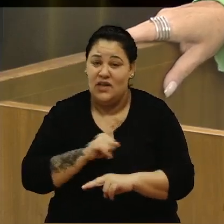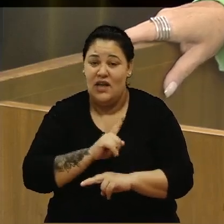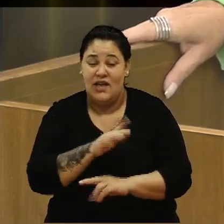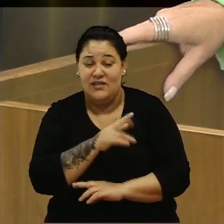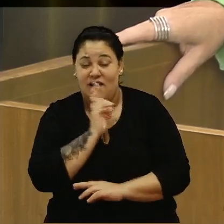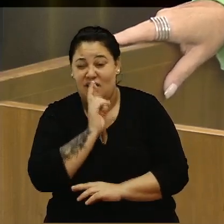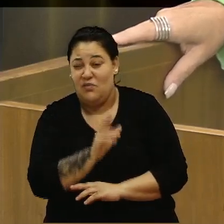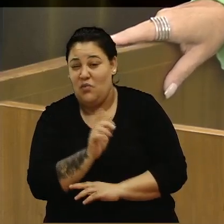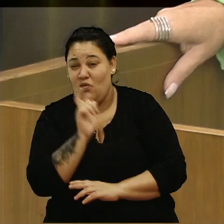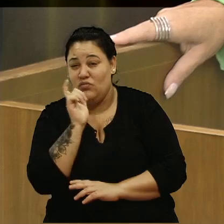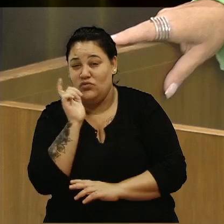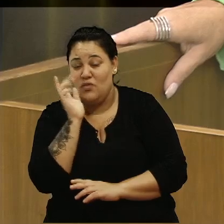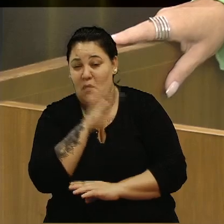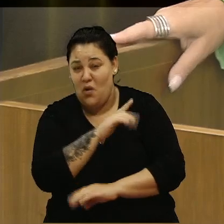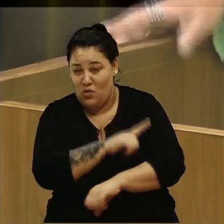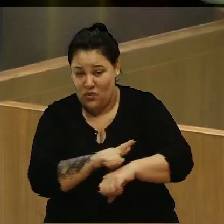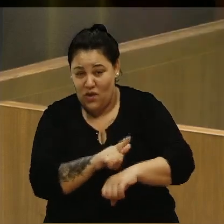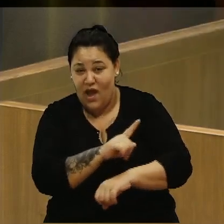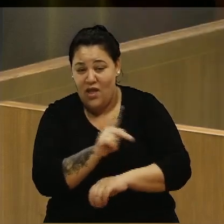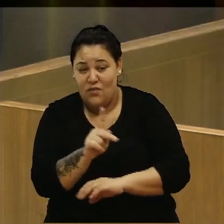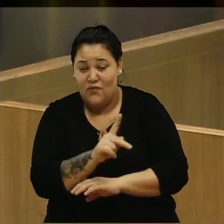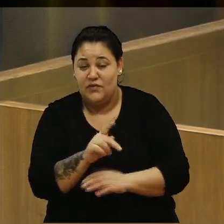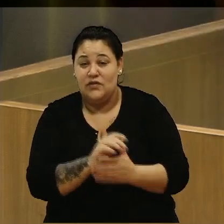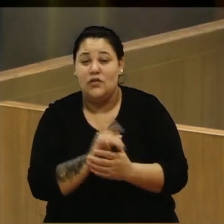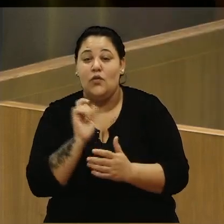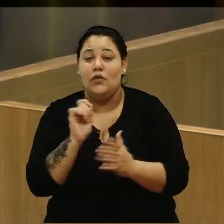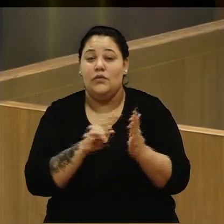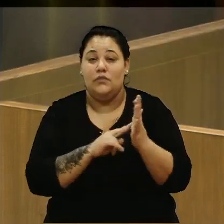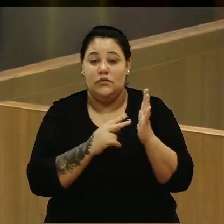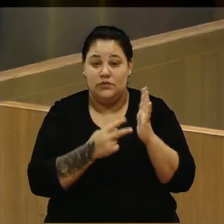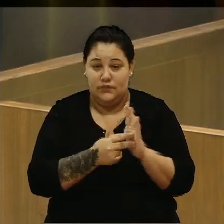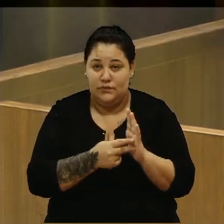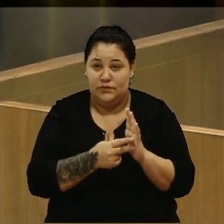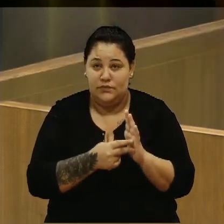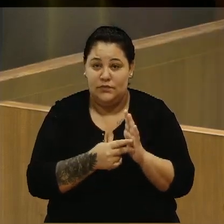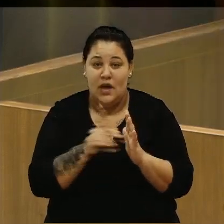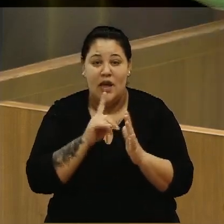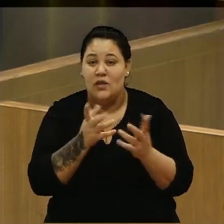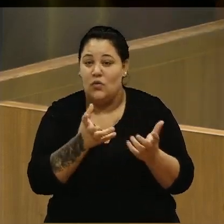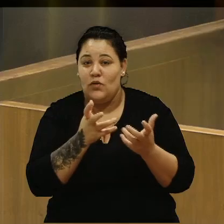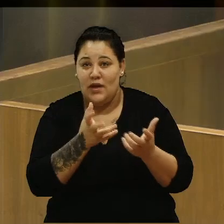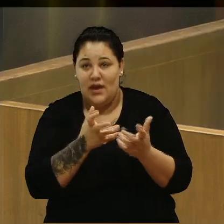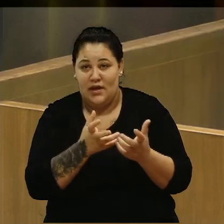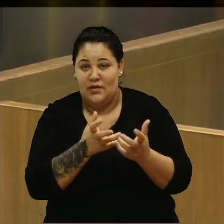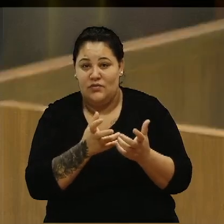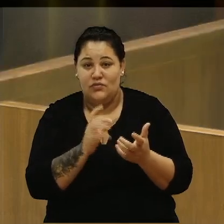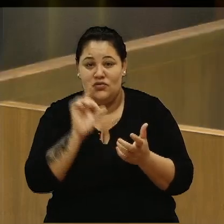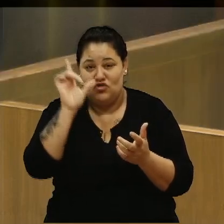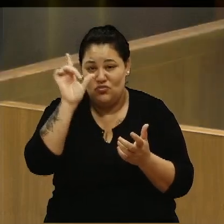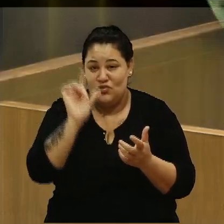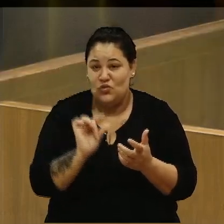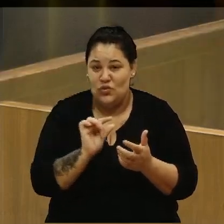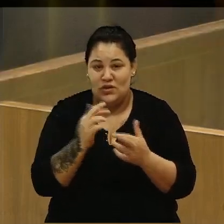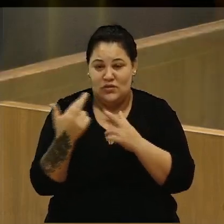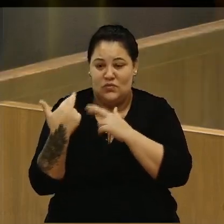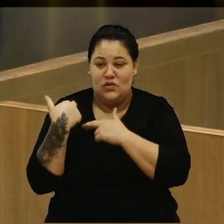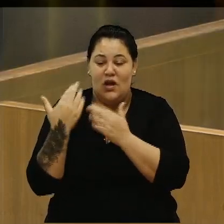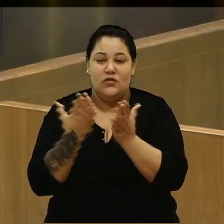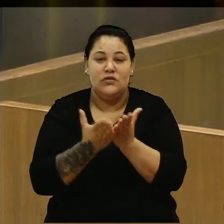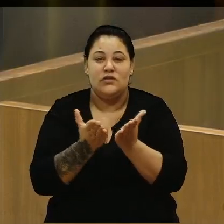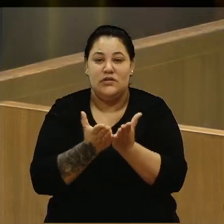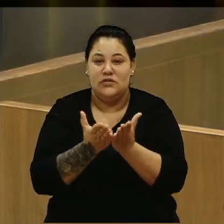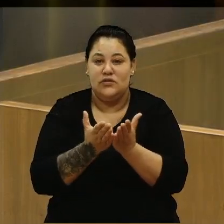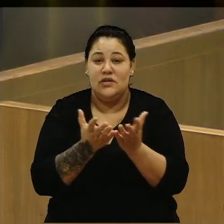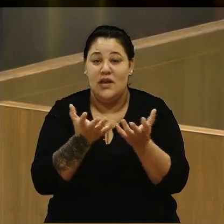professora. Isto, o que eu quero dizer? Eu não quero amenizar a responsabilidade desses estudantes. Eu quero chamar